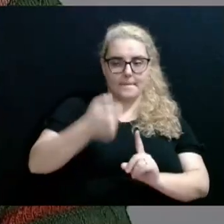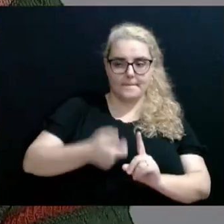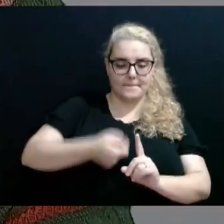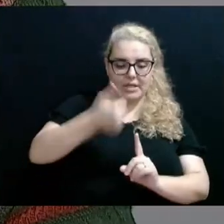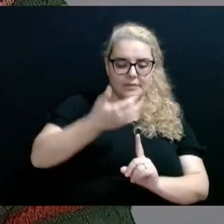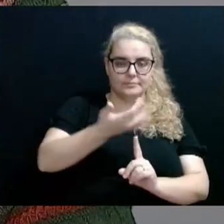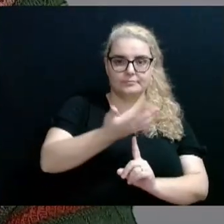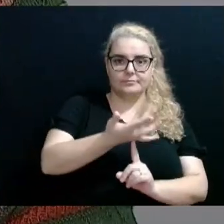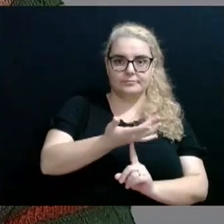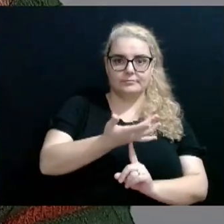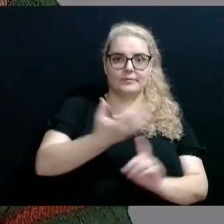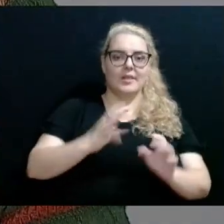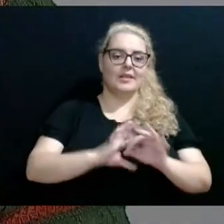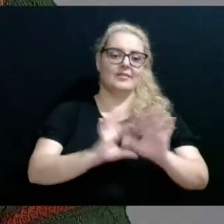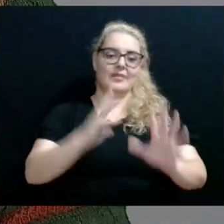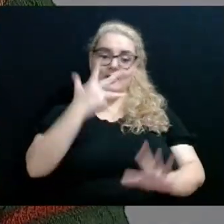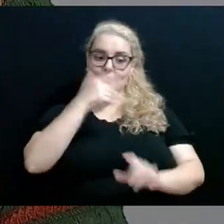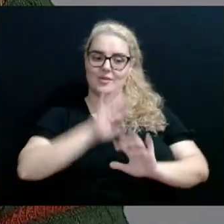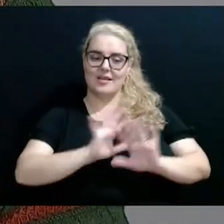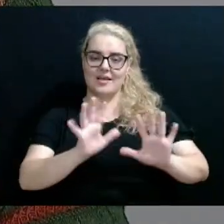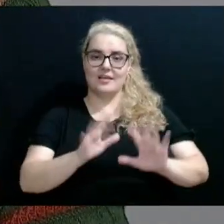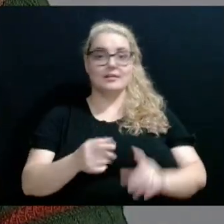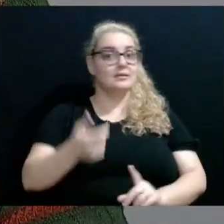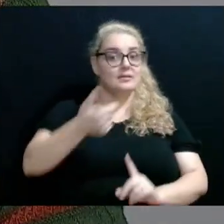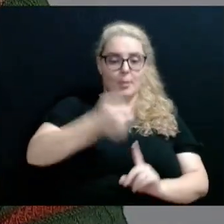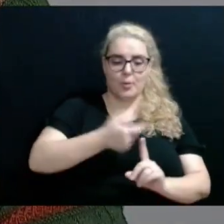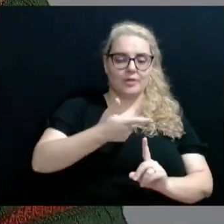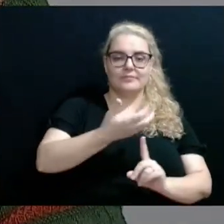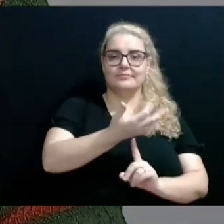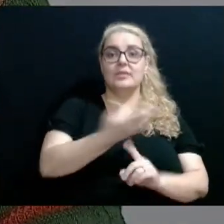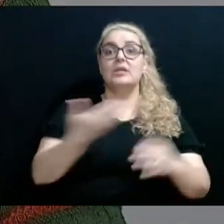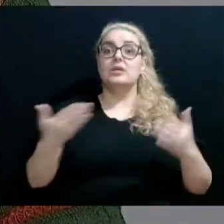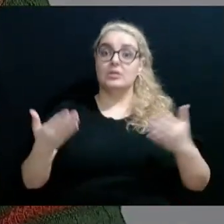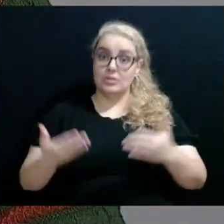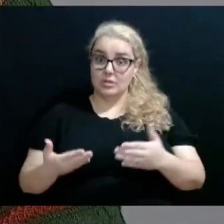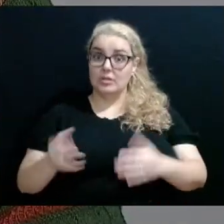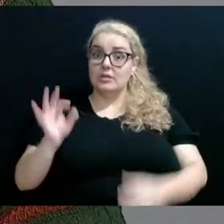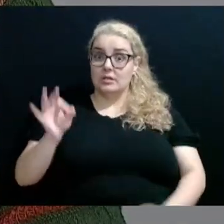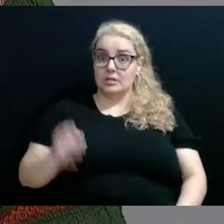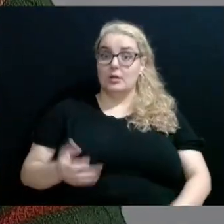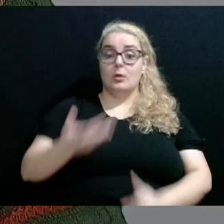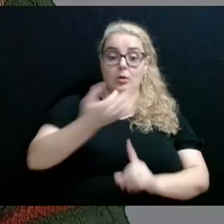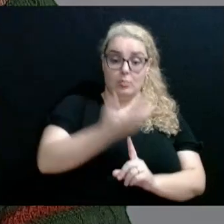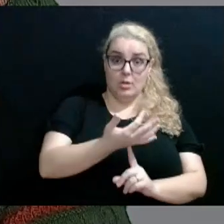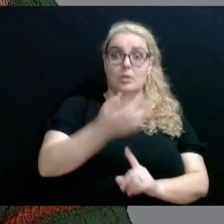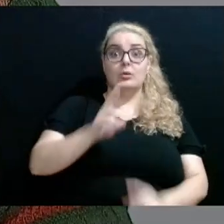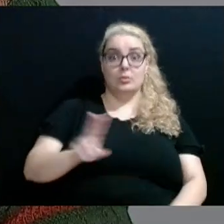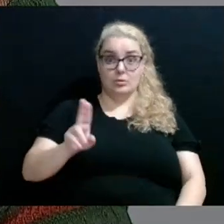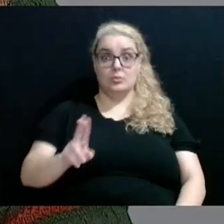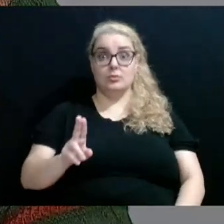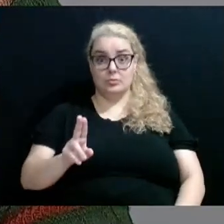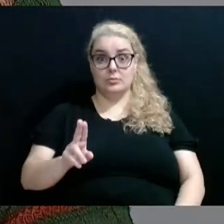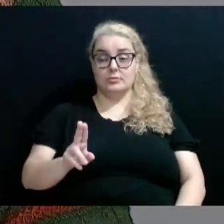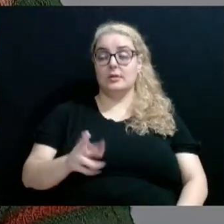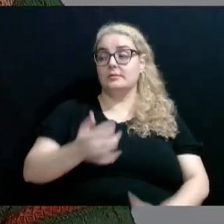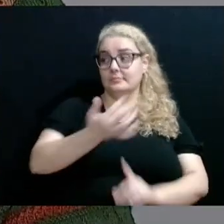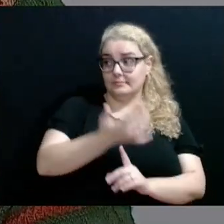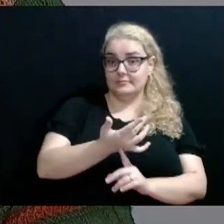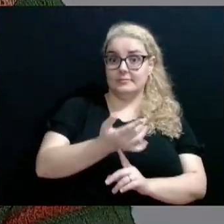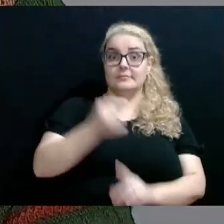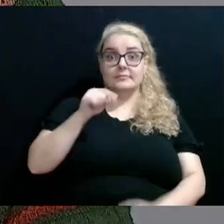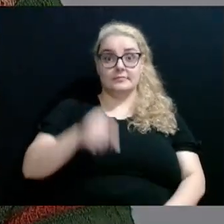lá bonitona, né? E não acendia. E hoje em dia a tendência é você acender, você utilizar essa vela. Então isso